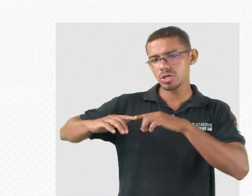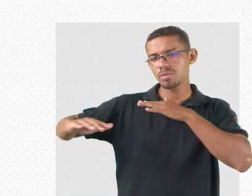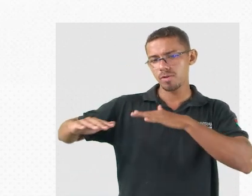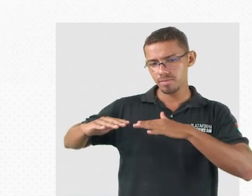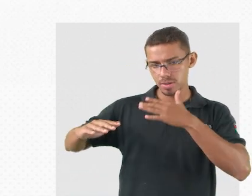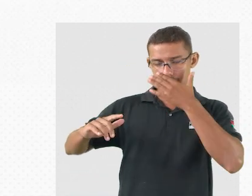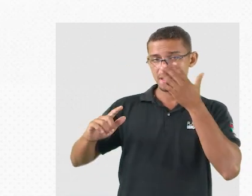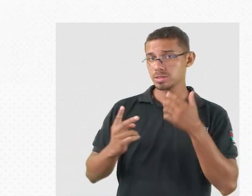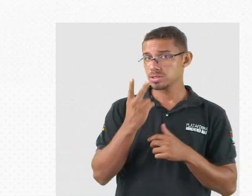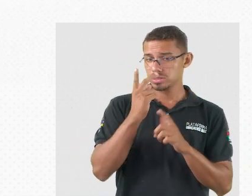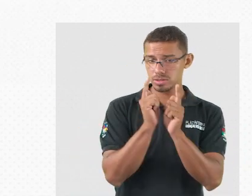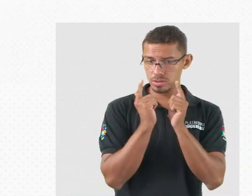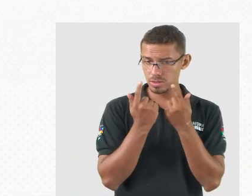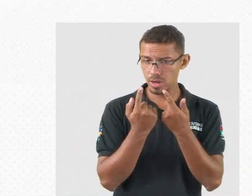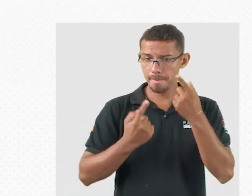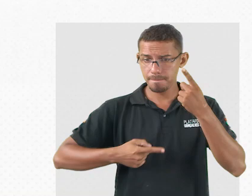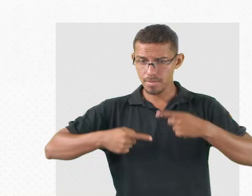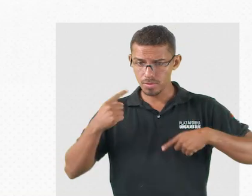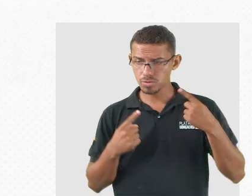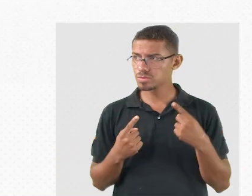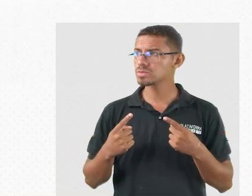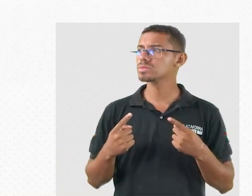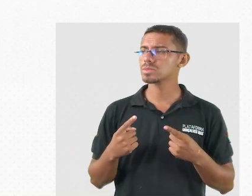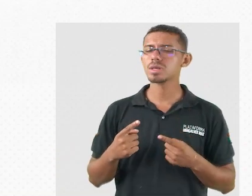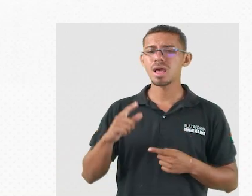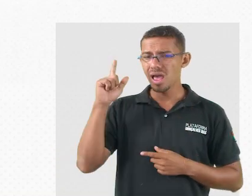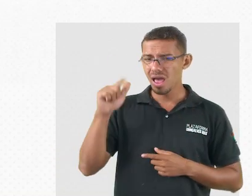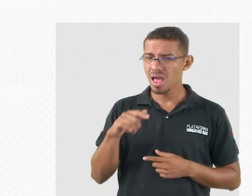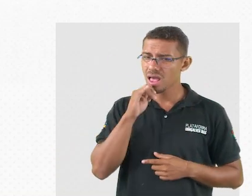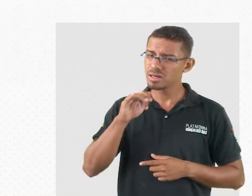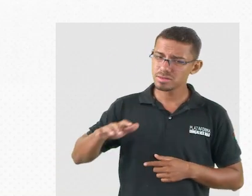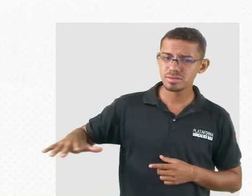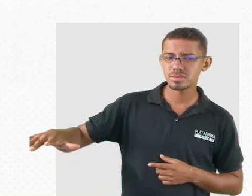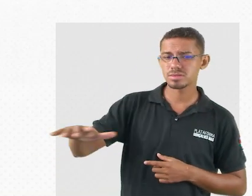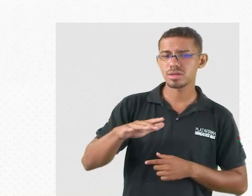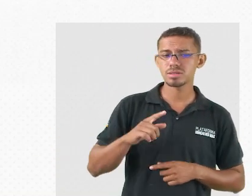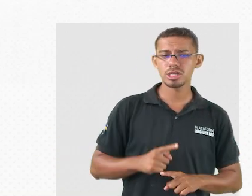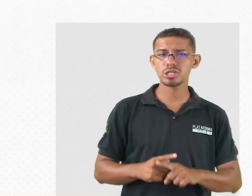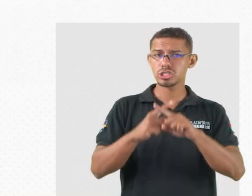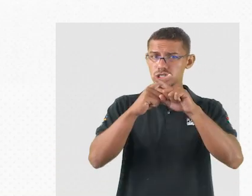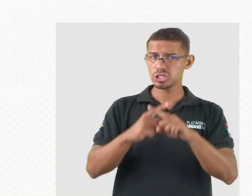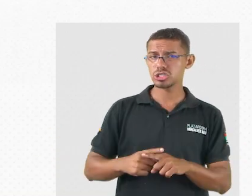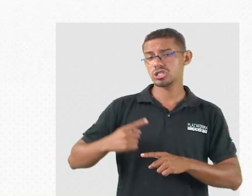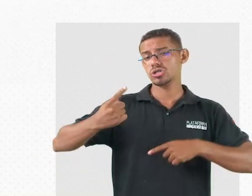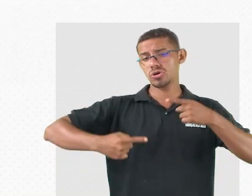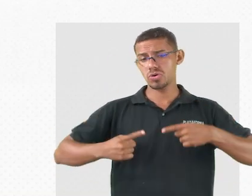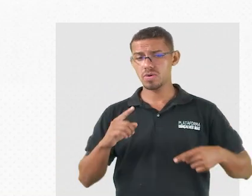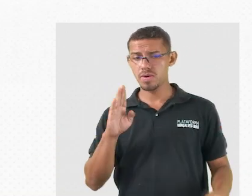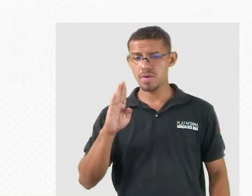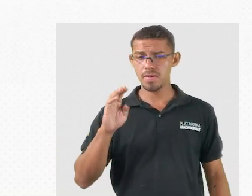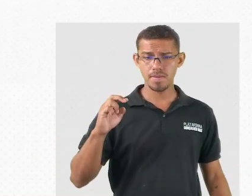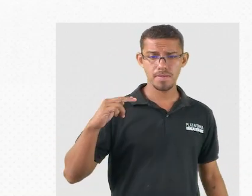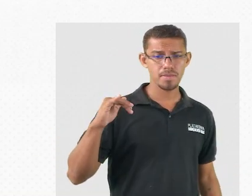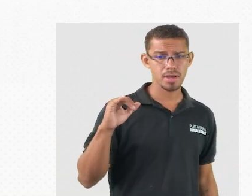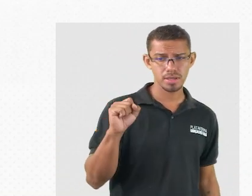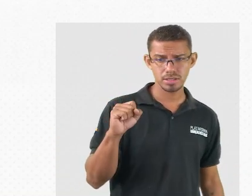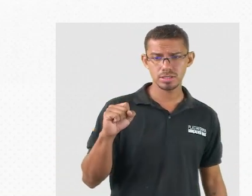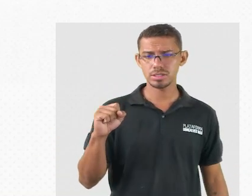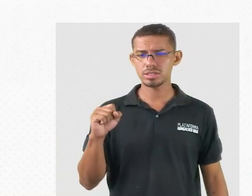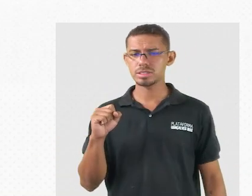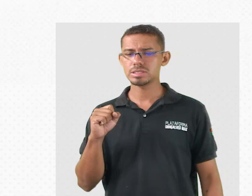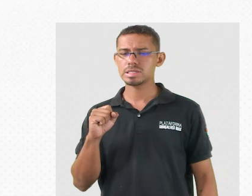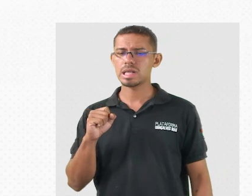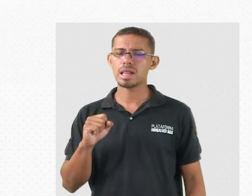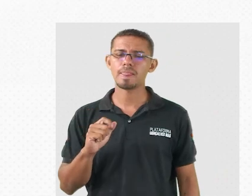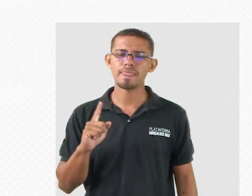dois grupos políticos, ainda há pouco falei, essa, né, disputa política entre bem-te-vis e cabanos que vão estar dentro do cenário da